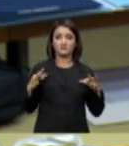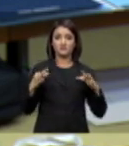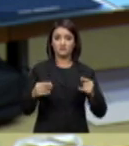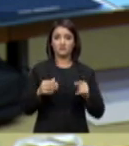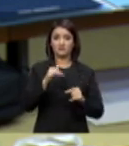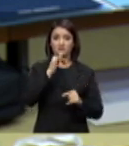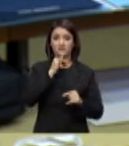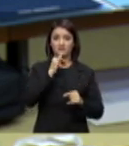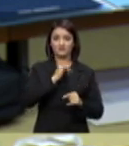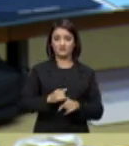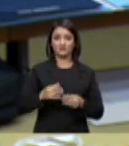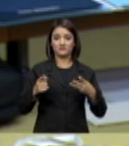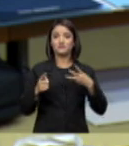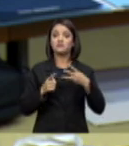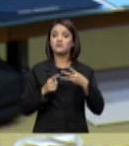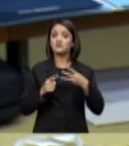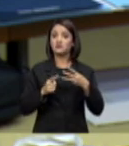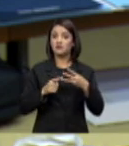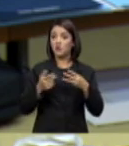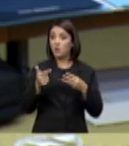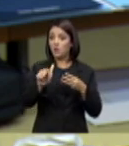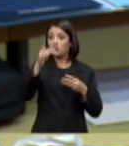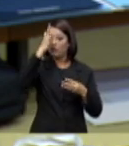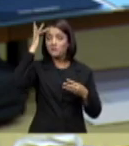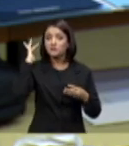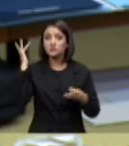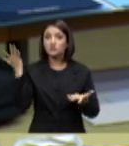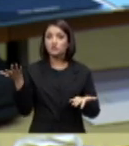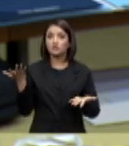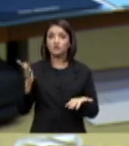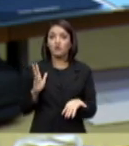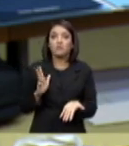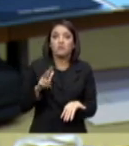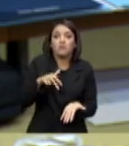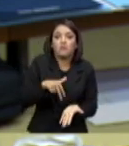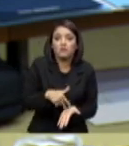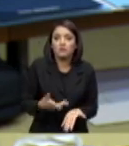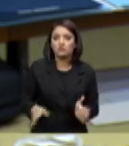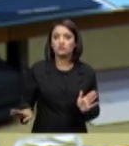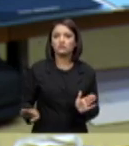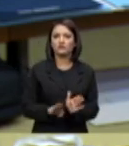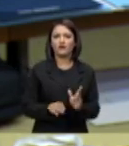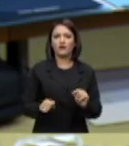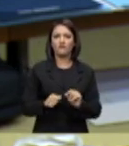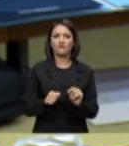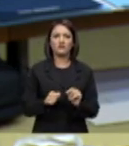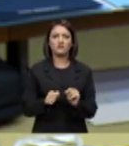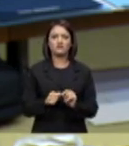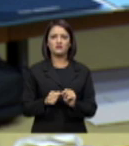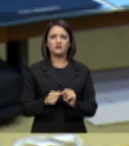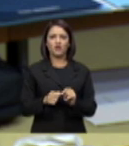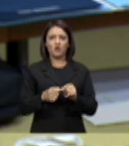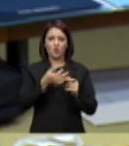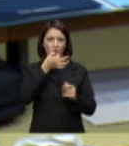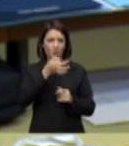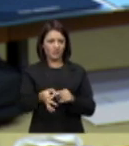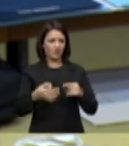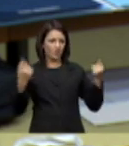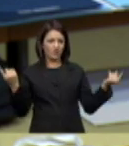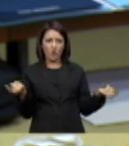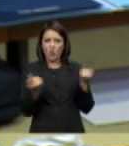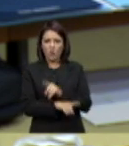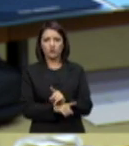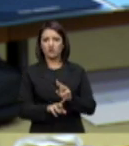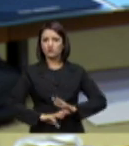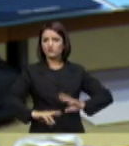um terceiro que amigo da corte fazer o papel exatamente contrário a corte ou seja trazer para nós aqui um